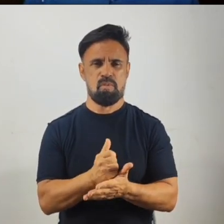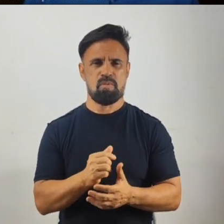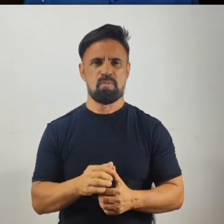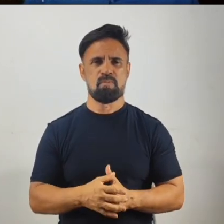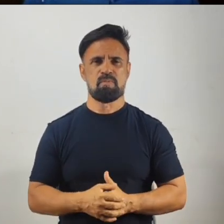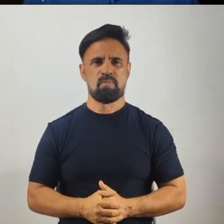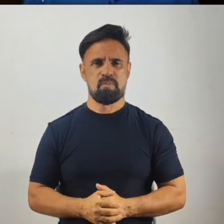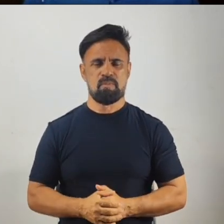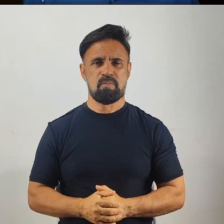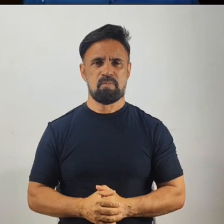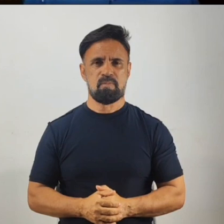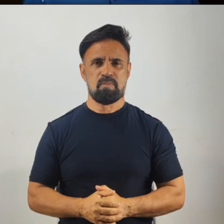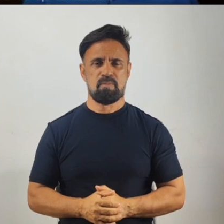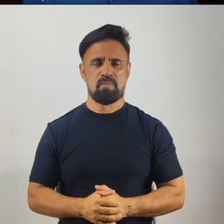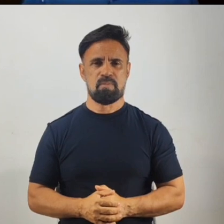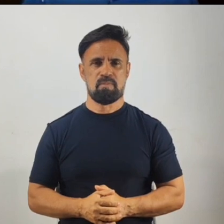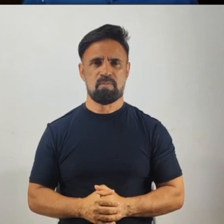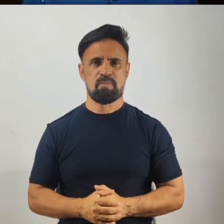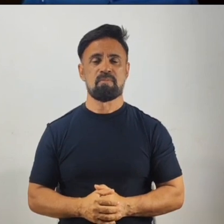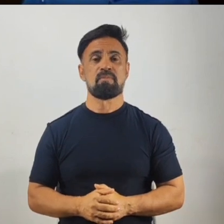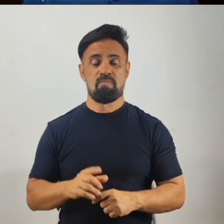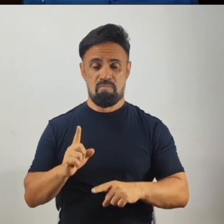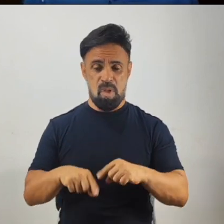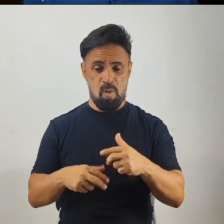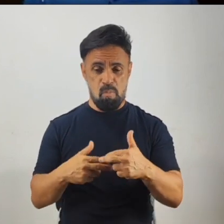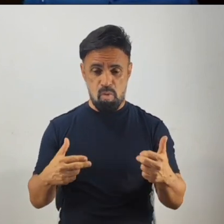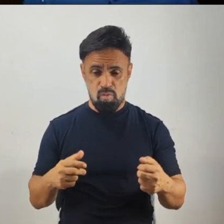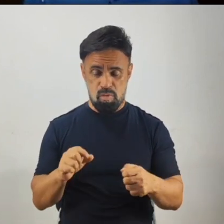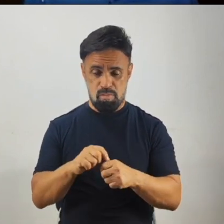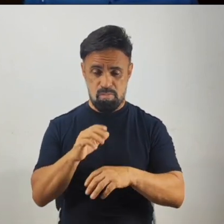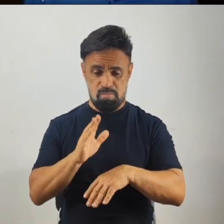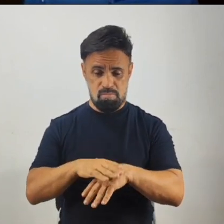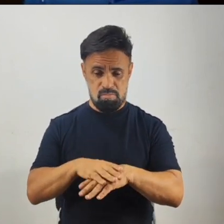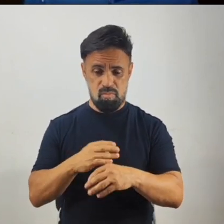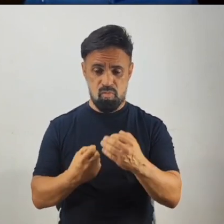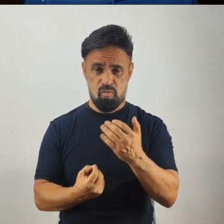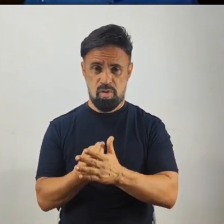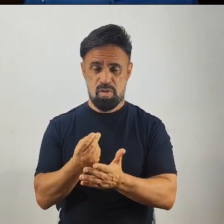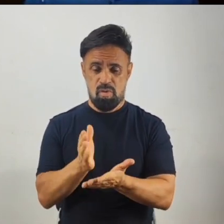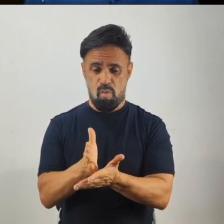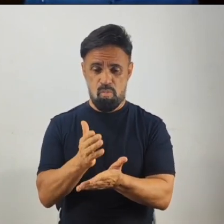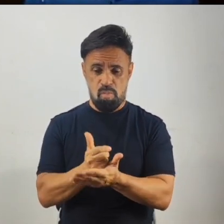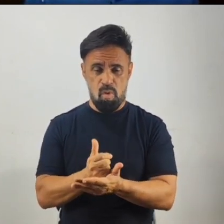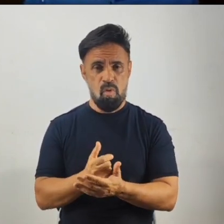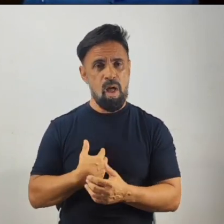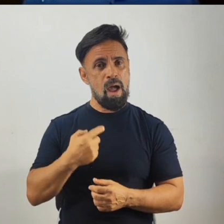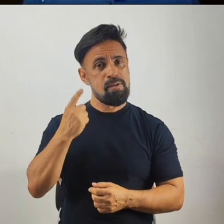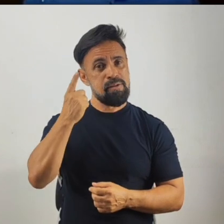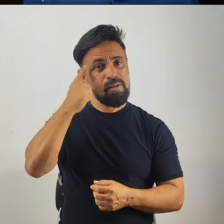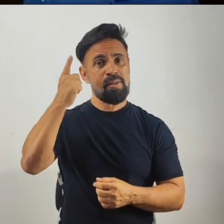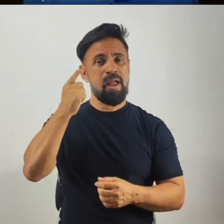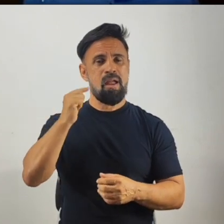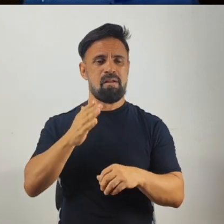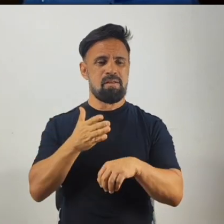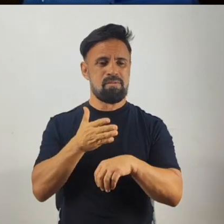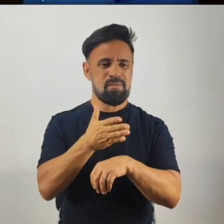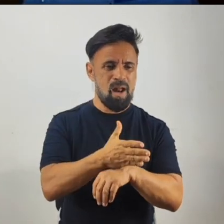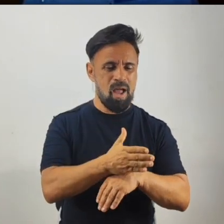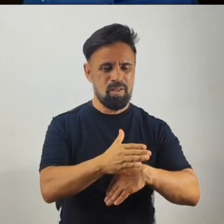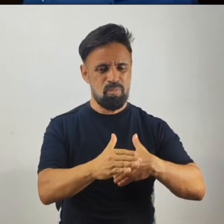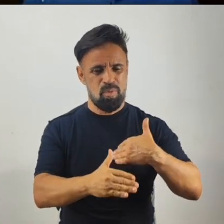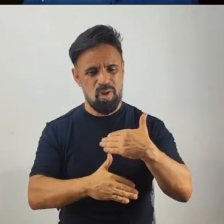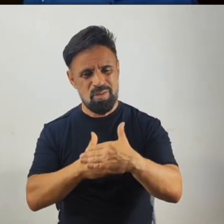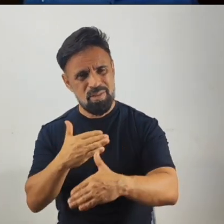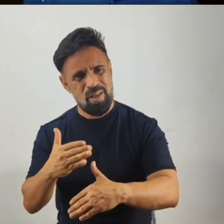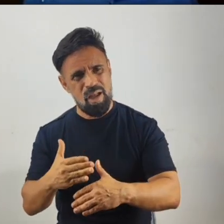esse bolo do forno, e ali você ter um produto que você produziu. Então, essa ideia de